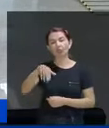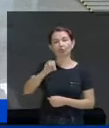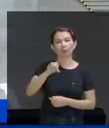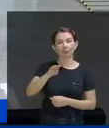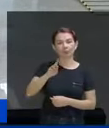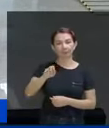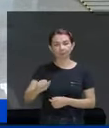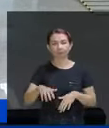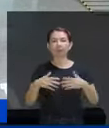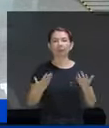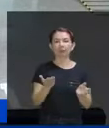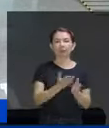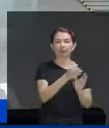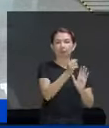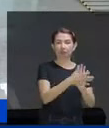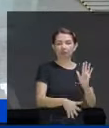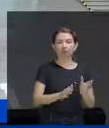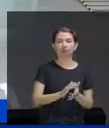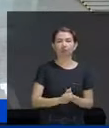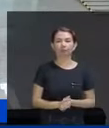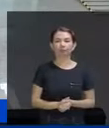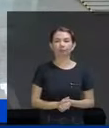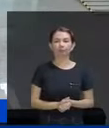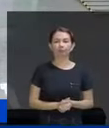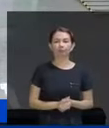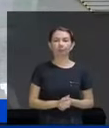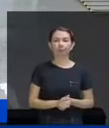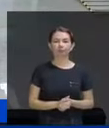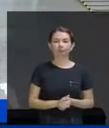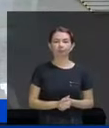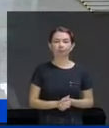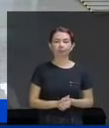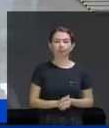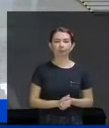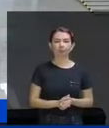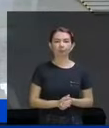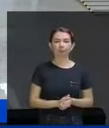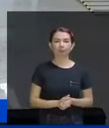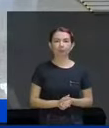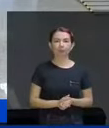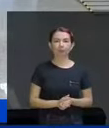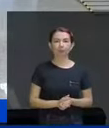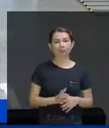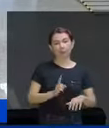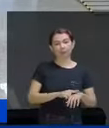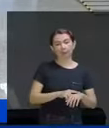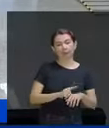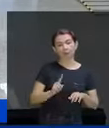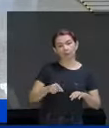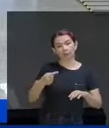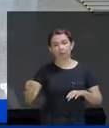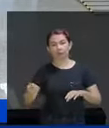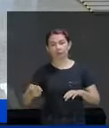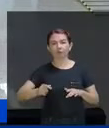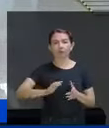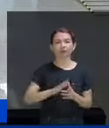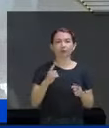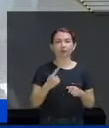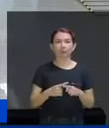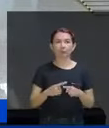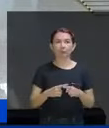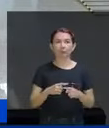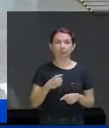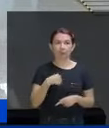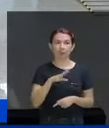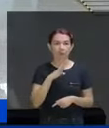embargos, no caso, eles são tempestivos, e adequados, razão pela qual eu